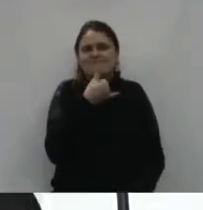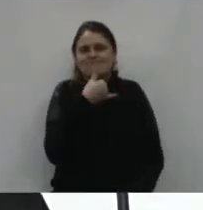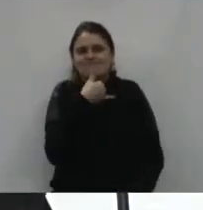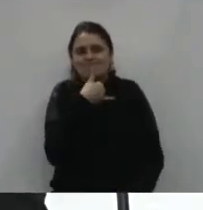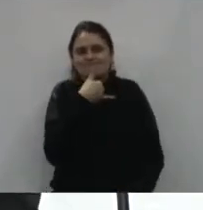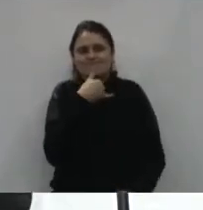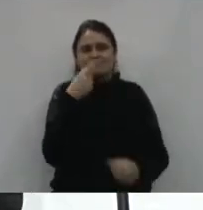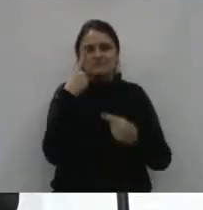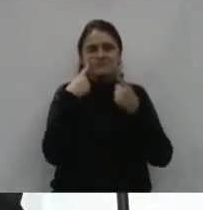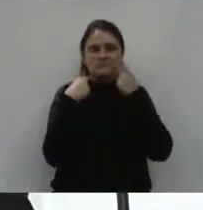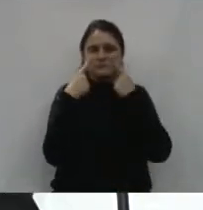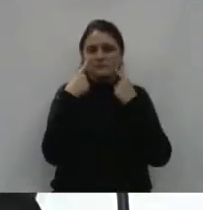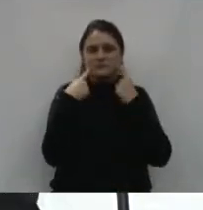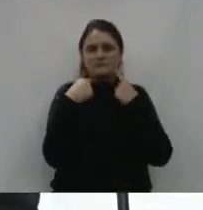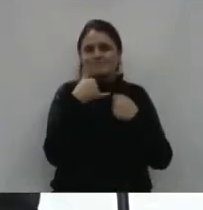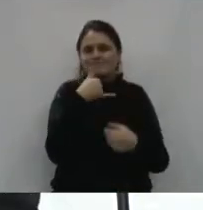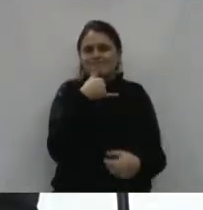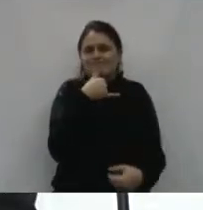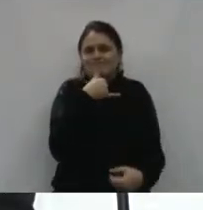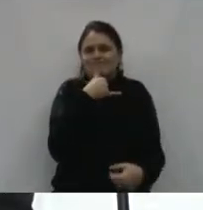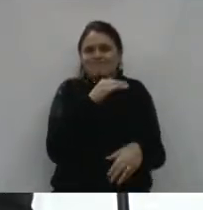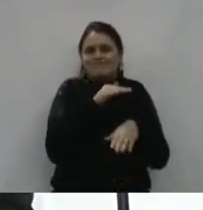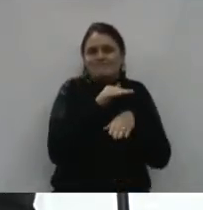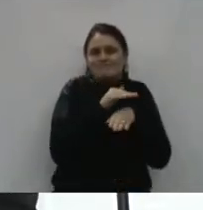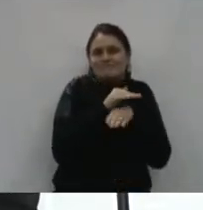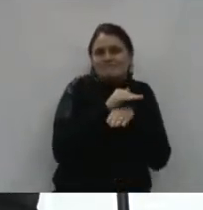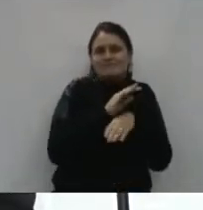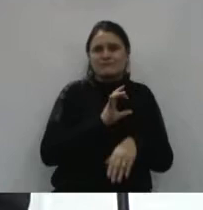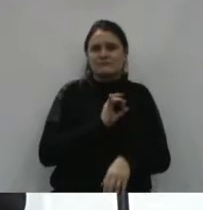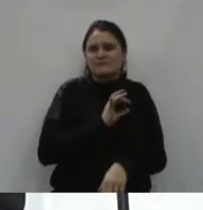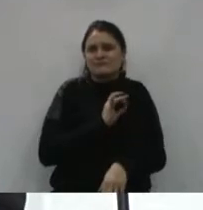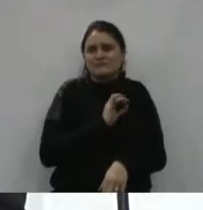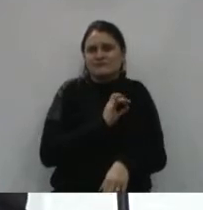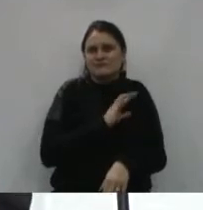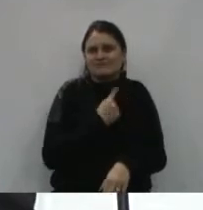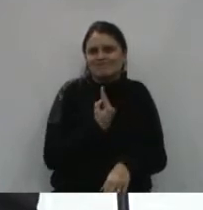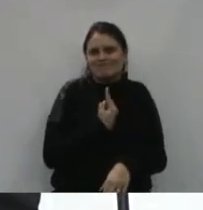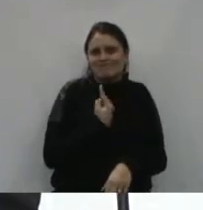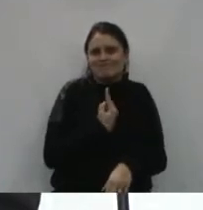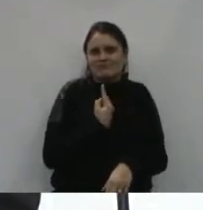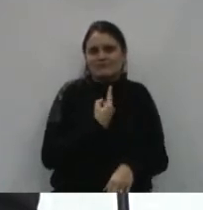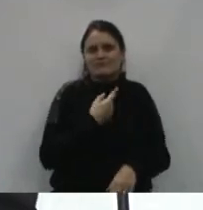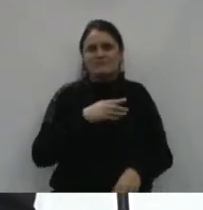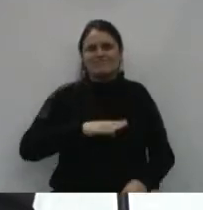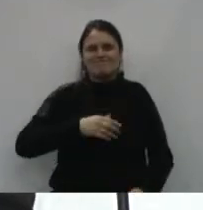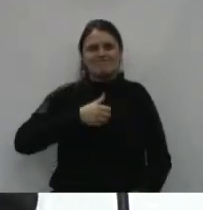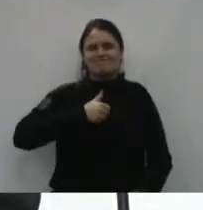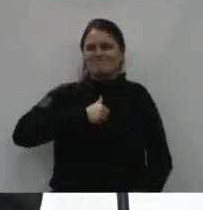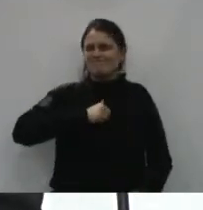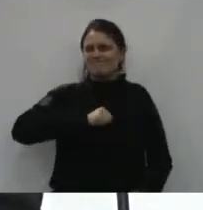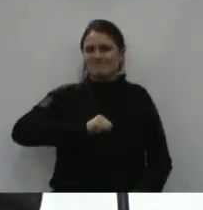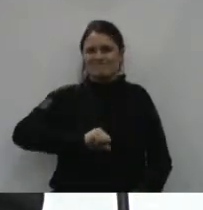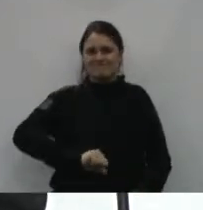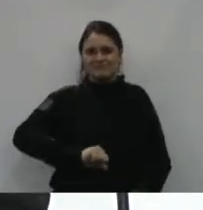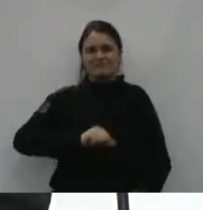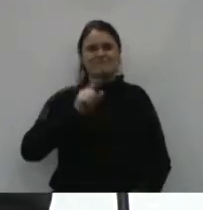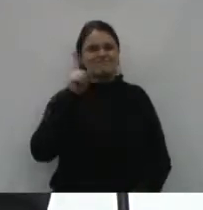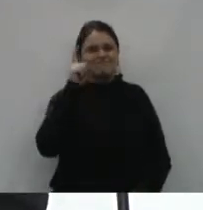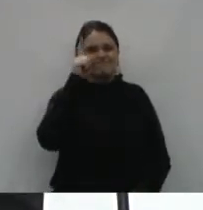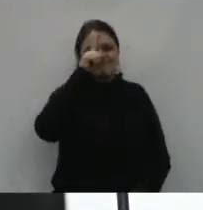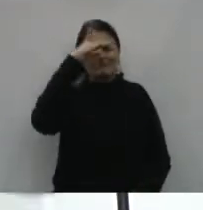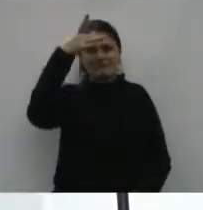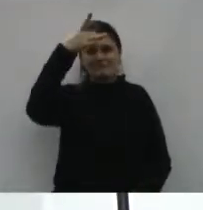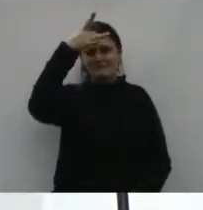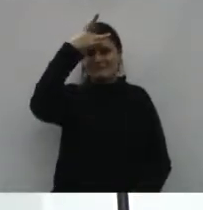tristeza choro sem motivo aparente medo de ficar sozinho com alguém em algum lugar baixa da autoestima dificuldades de